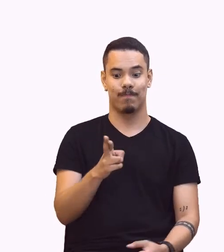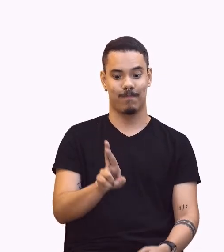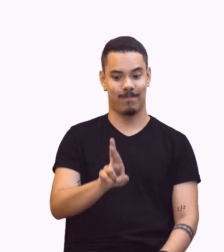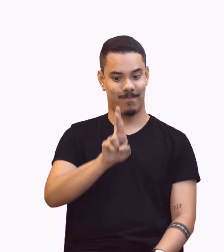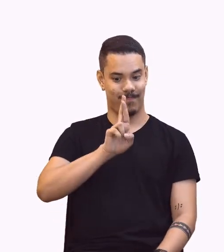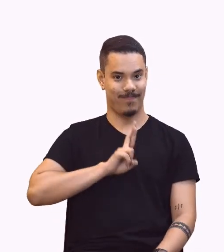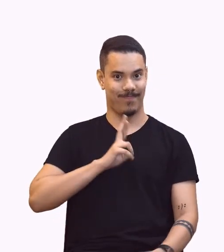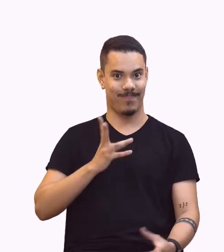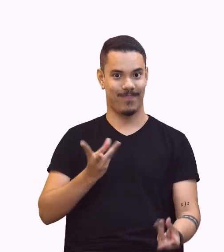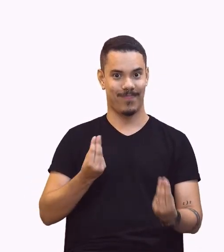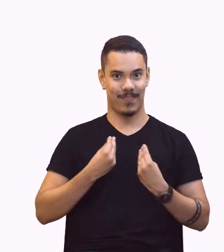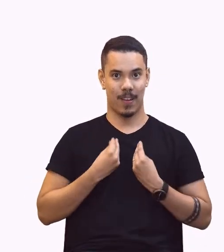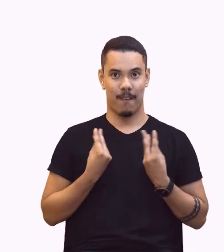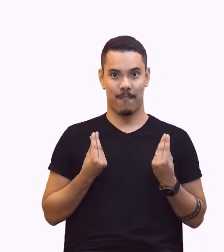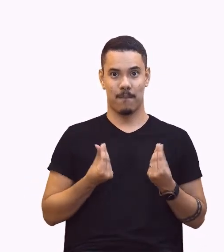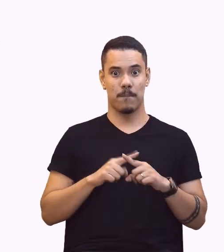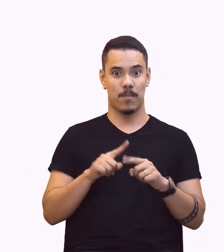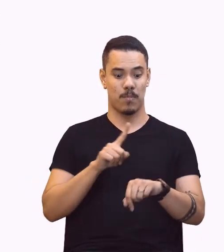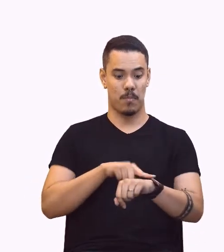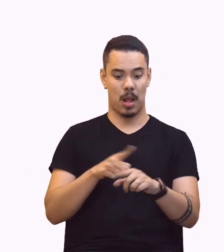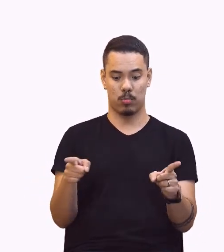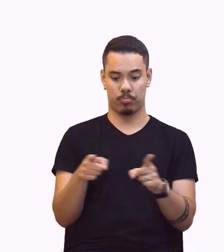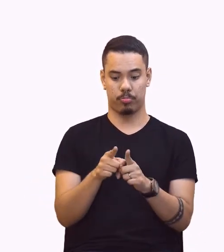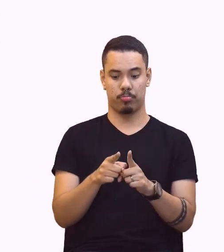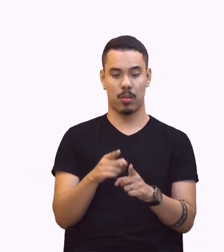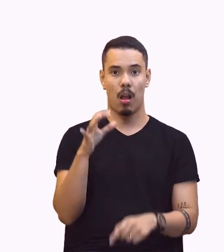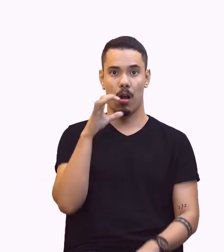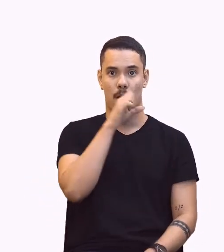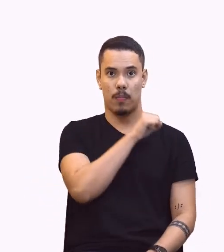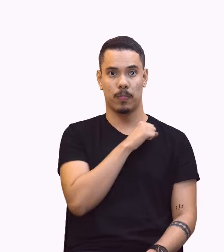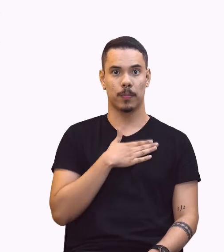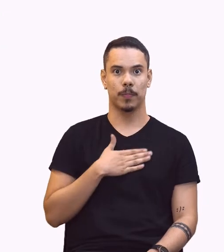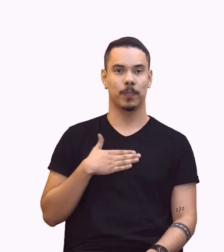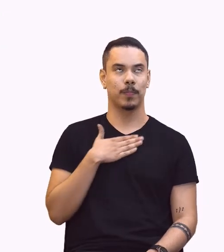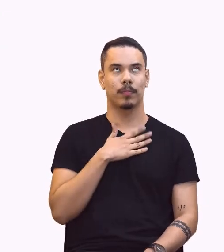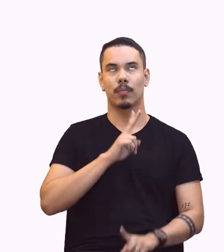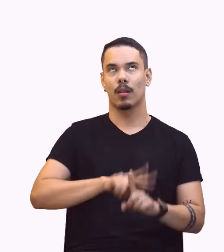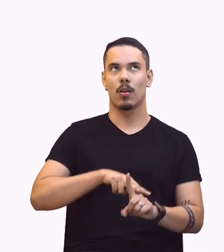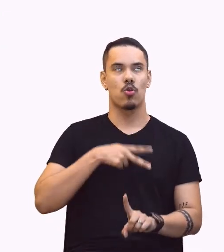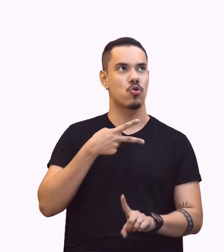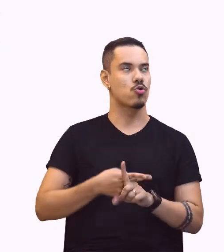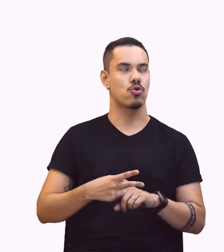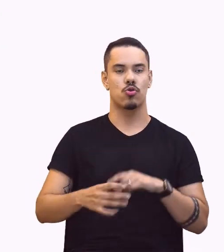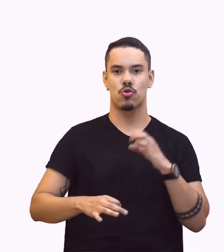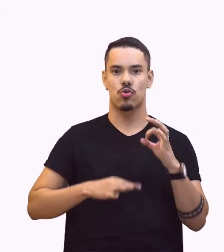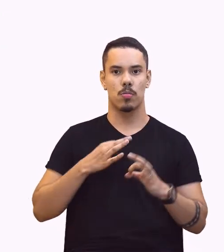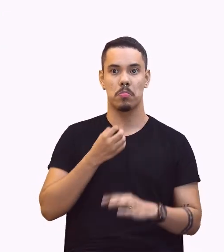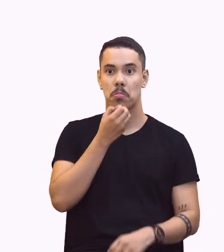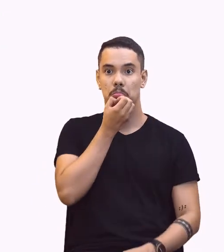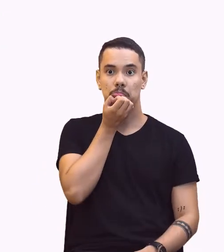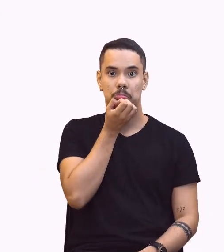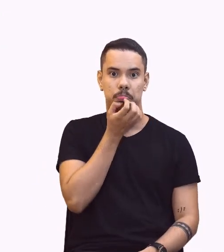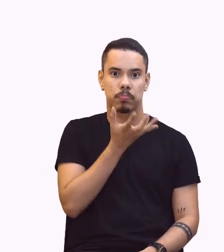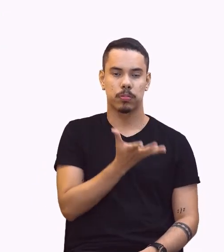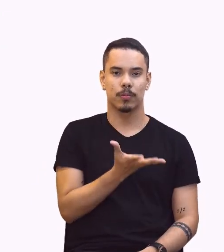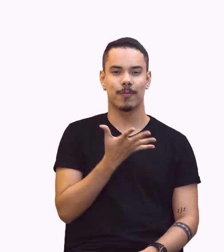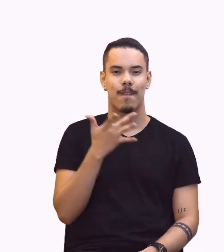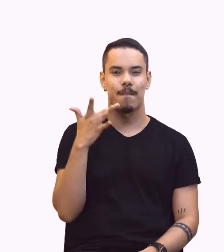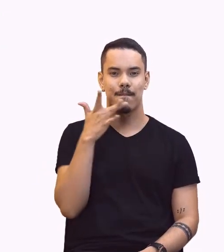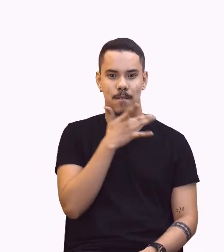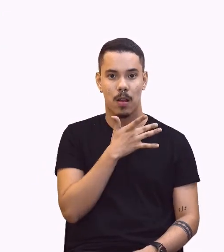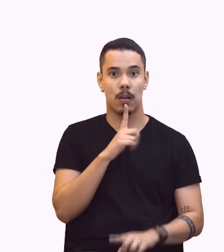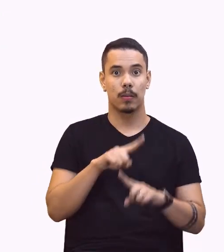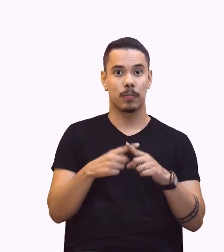em curto prazo com um prazer maior, ou seja, Se aquela sensação de